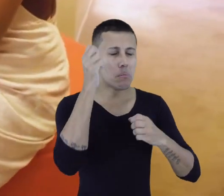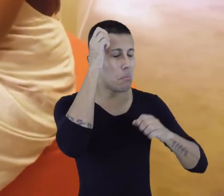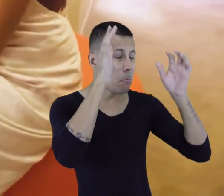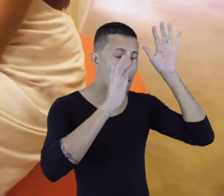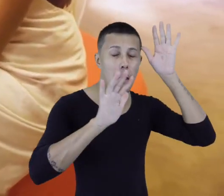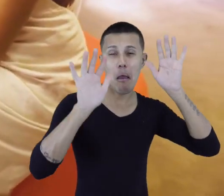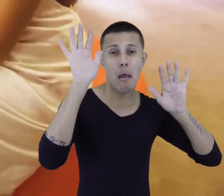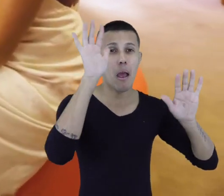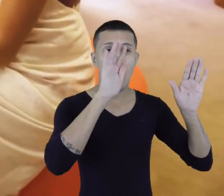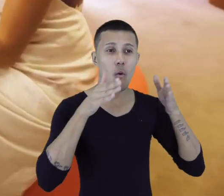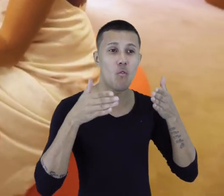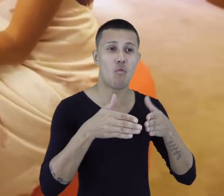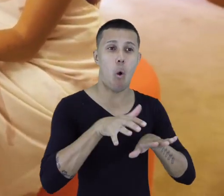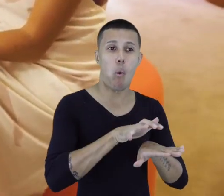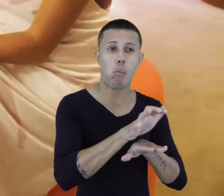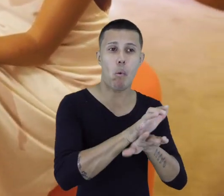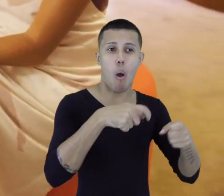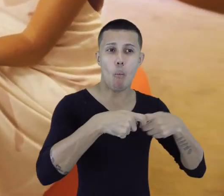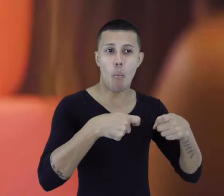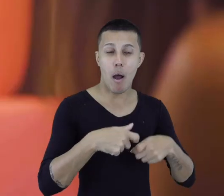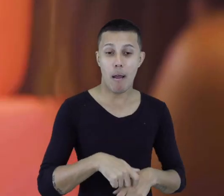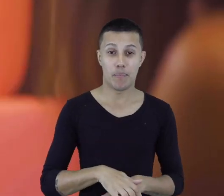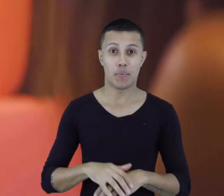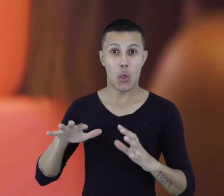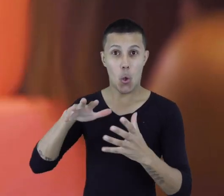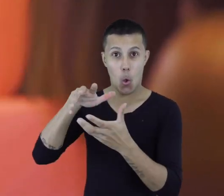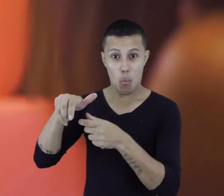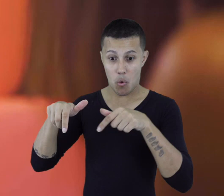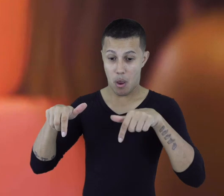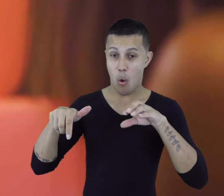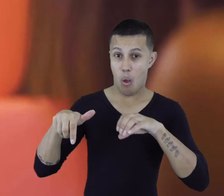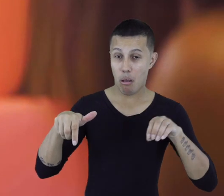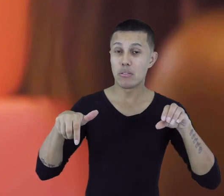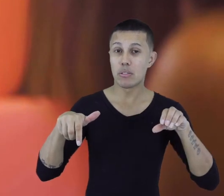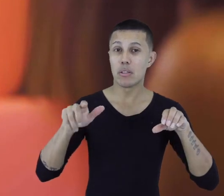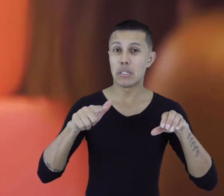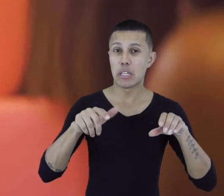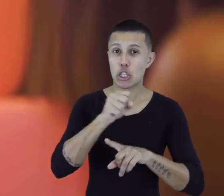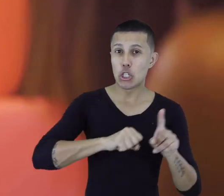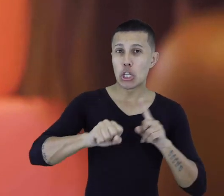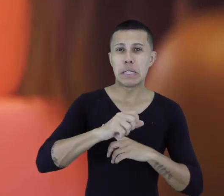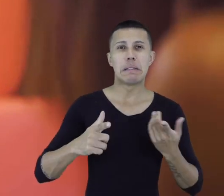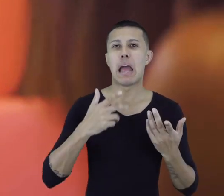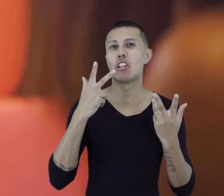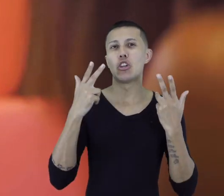imaginário relacionado ao sexo? Mundo ocidental contemporâneo com uma base de uma sociedade muito